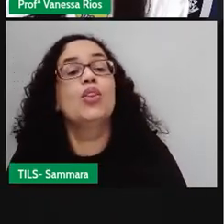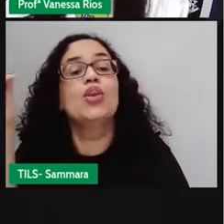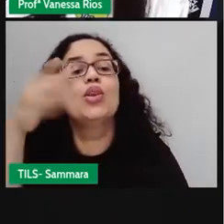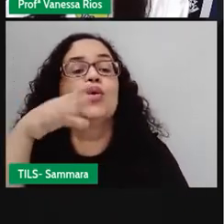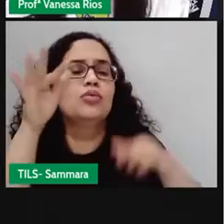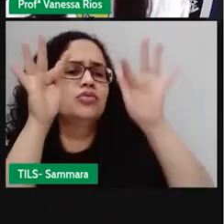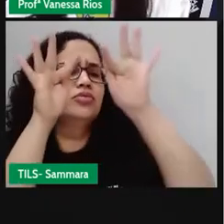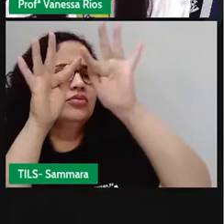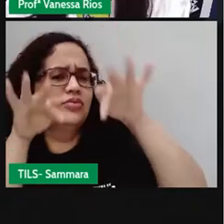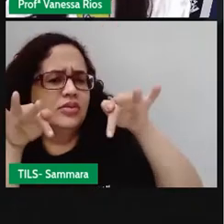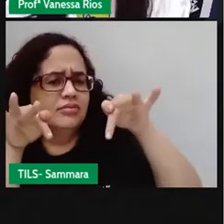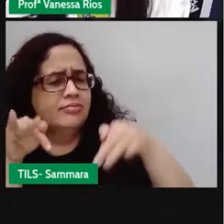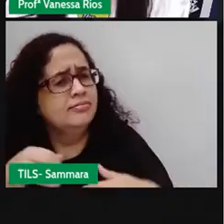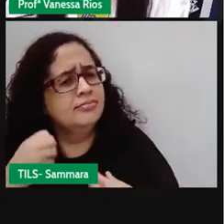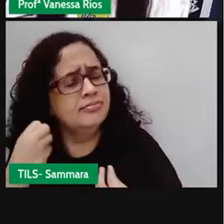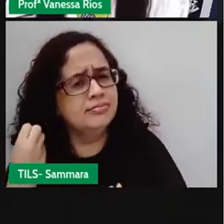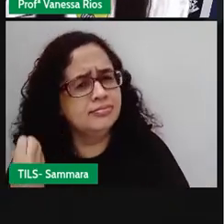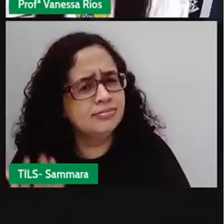novo final.